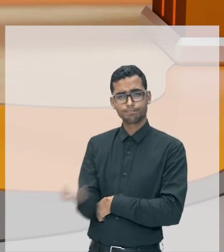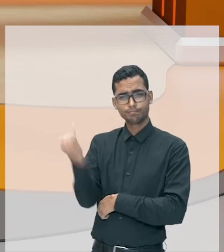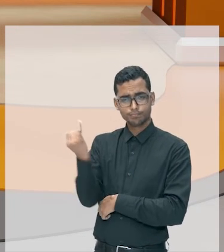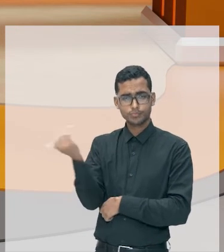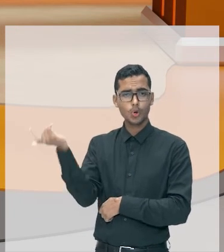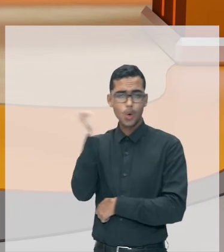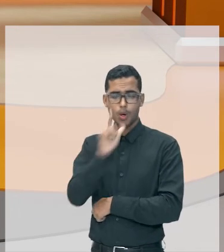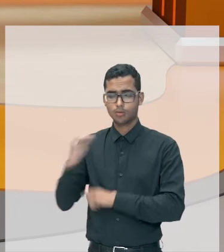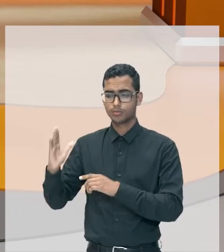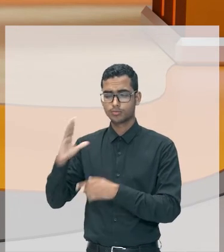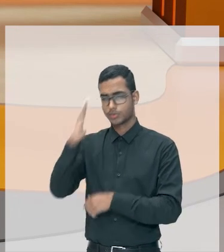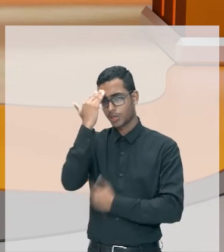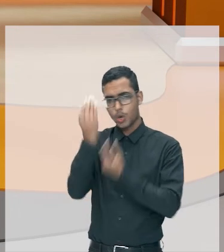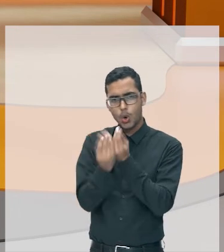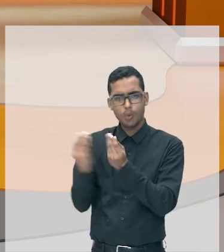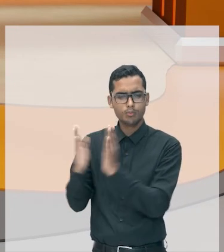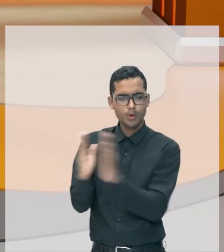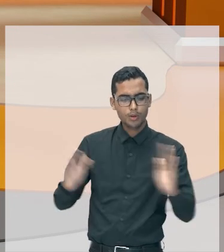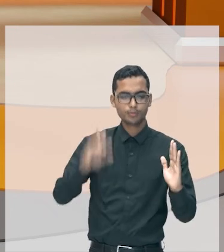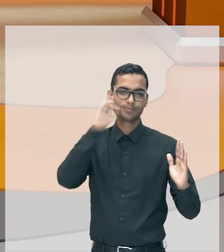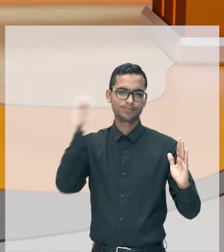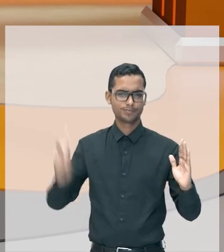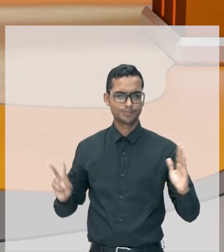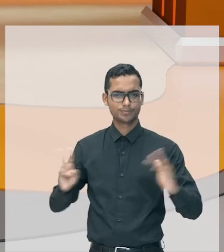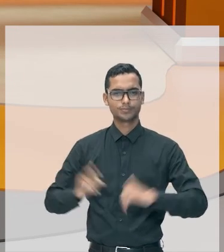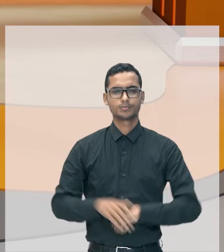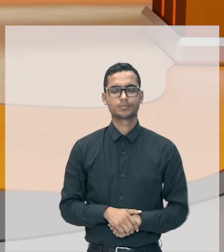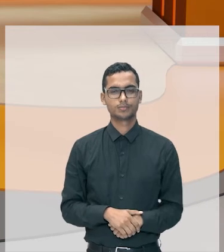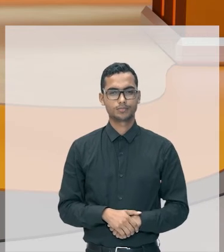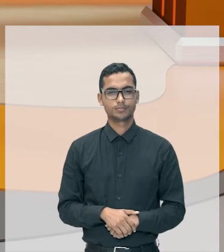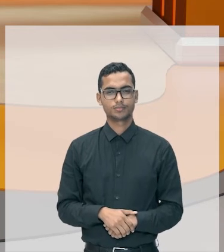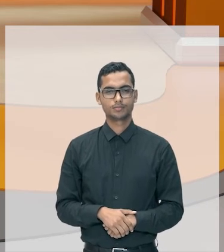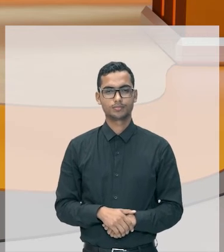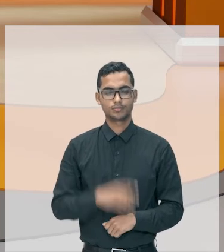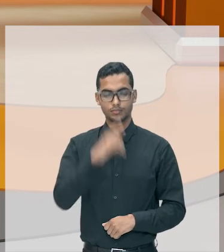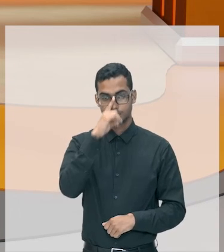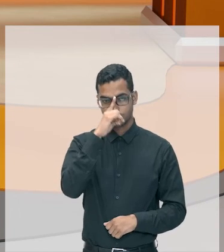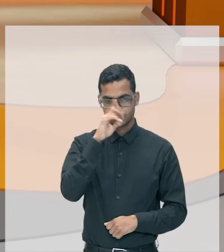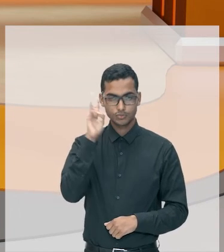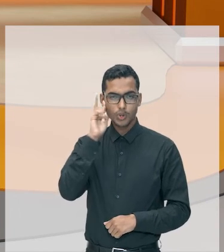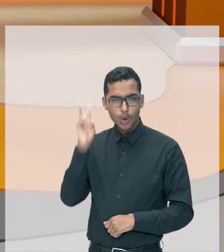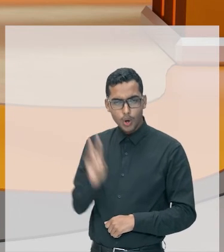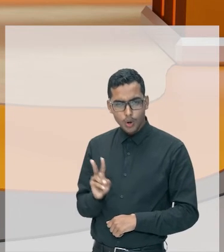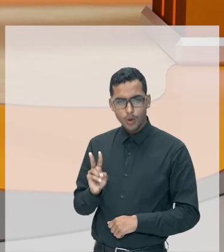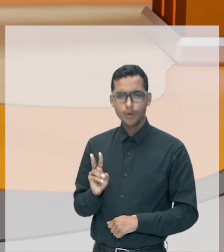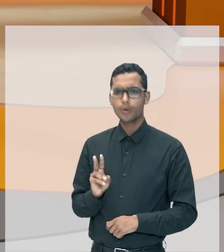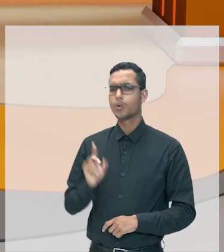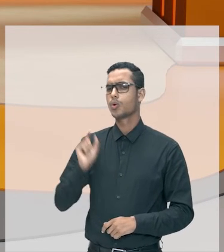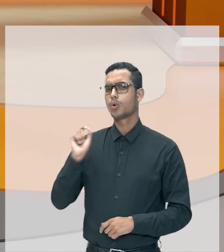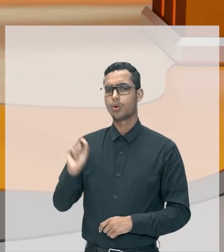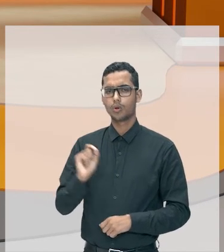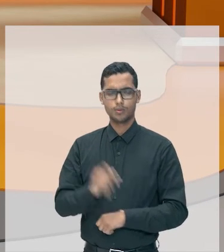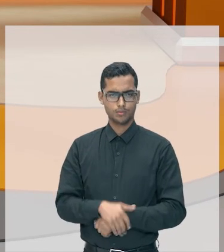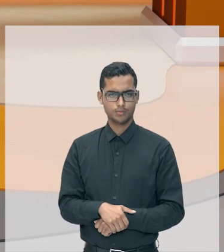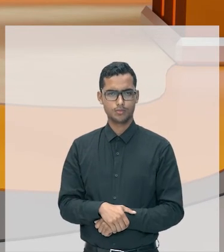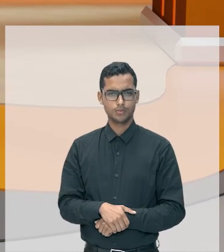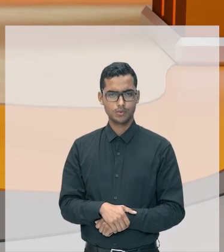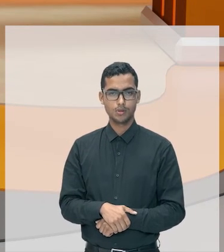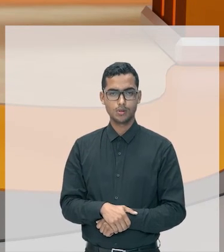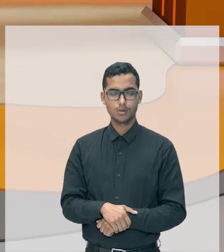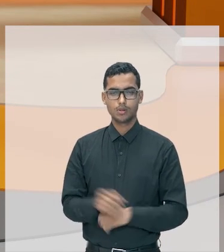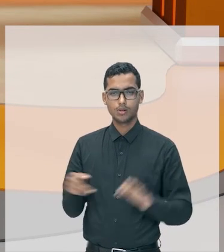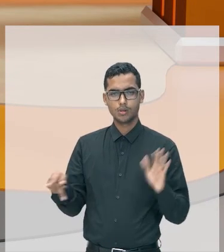a história. E a história, pessoal, ela também não caminha só. Ela vai buscar apoio ali em outras áreas